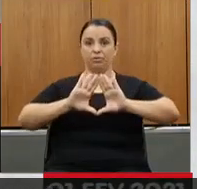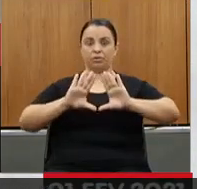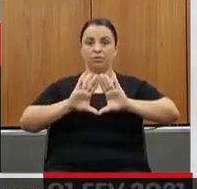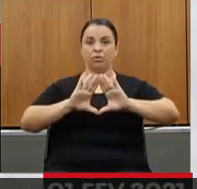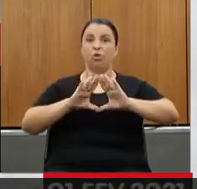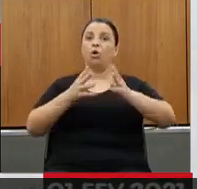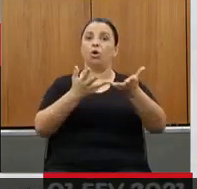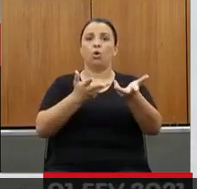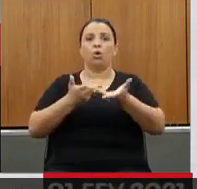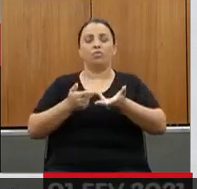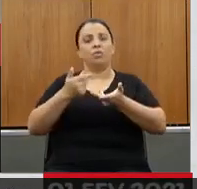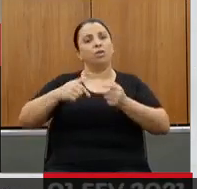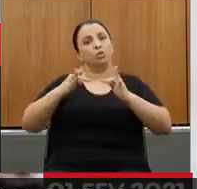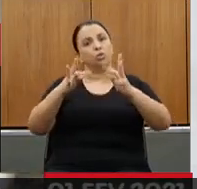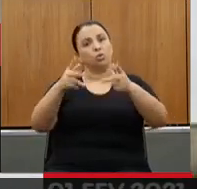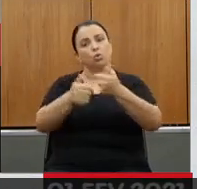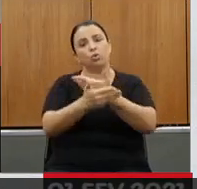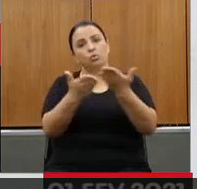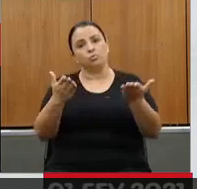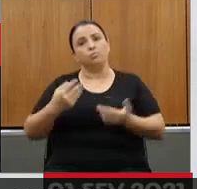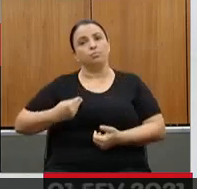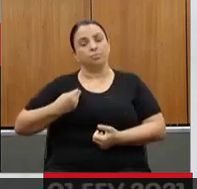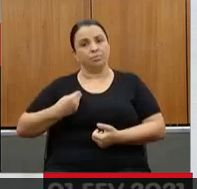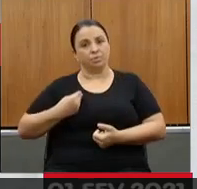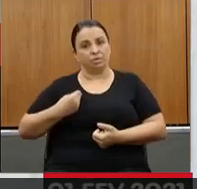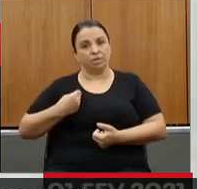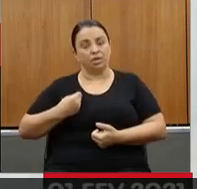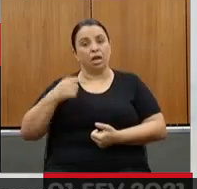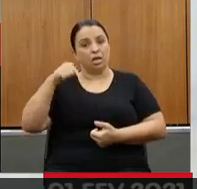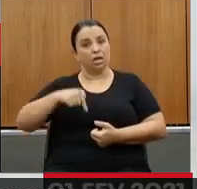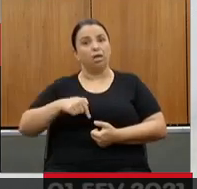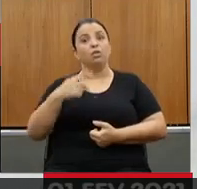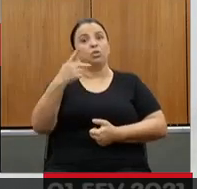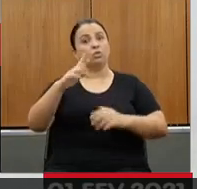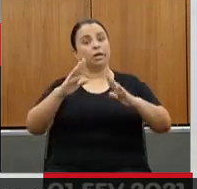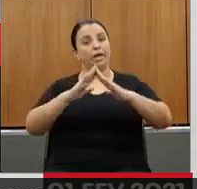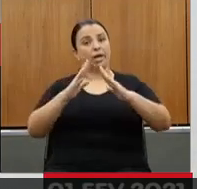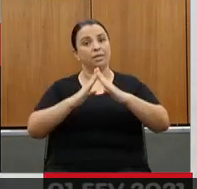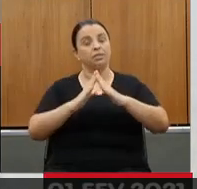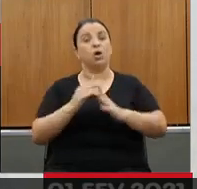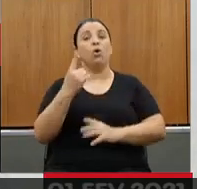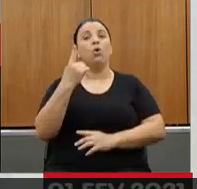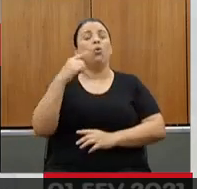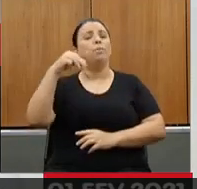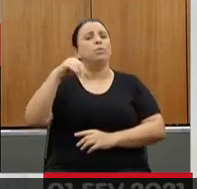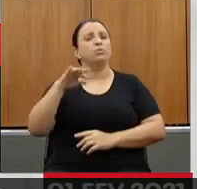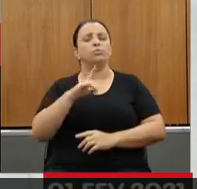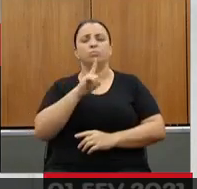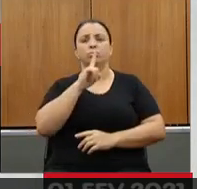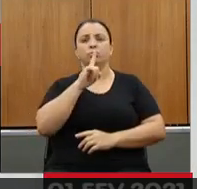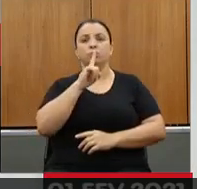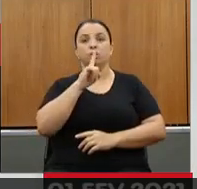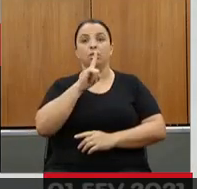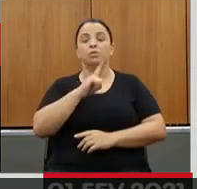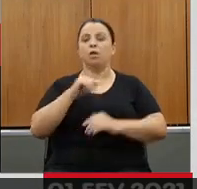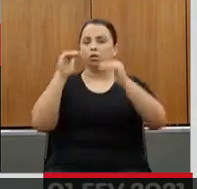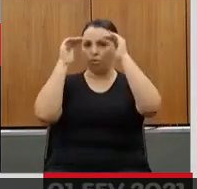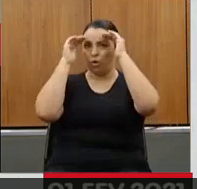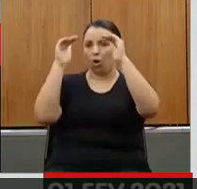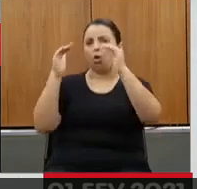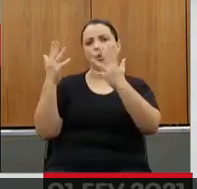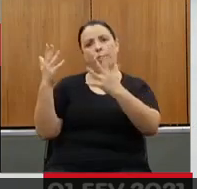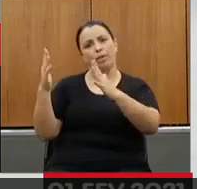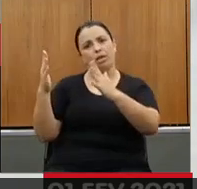convida todos os presentes aqui e em suas casas para fazer um minuto de silêncio em homenagem às vítimas